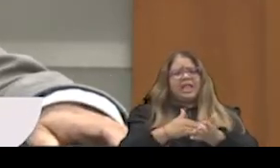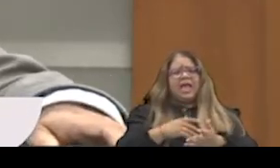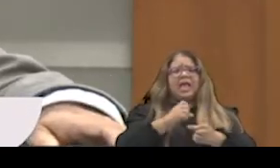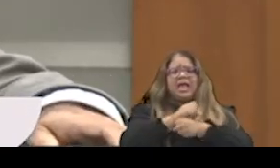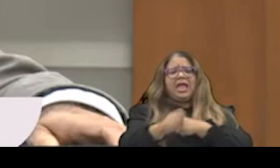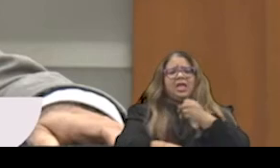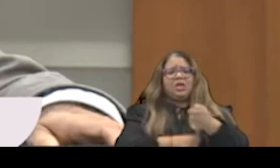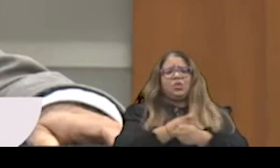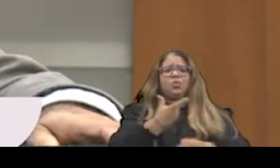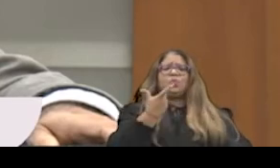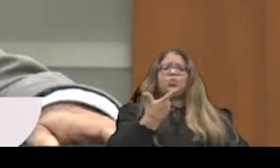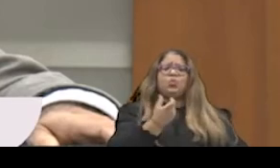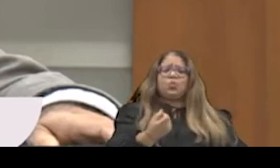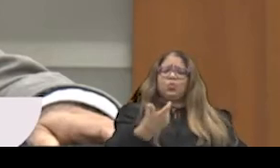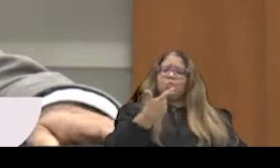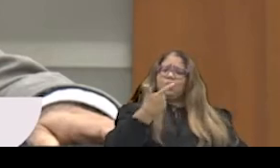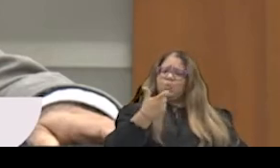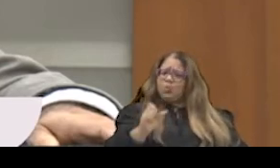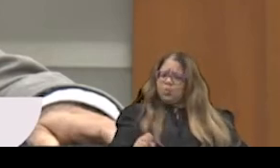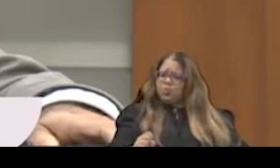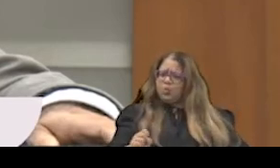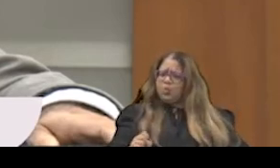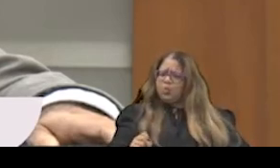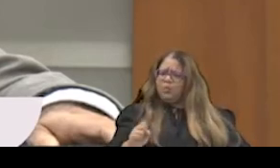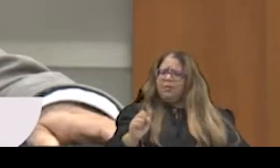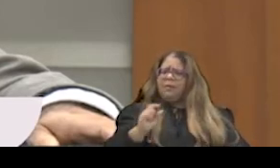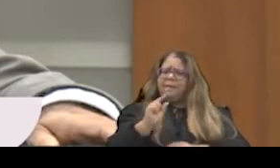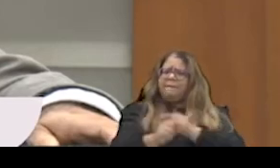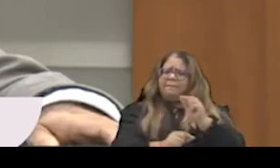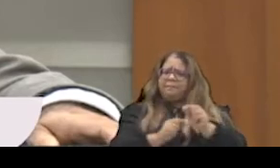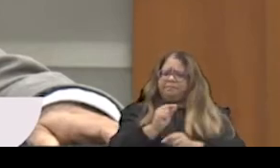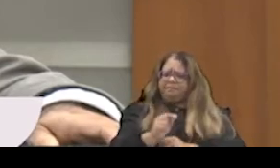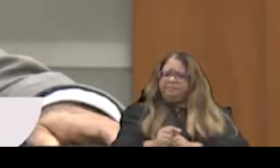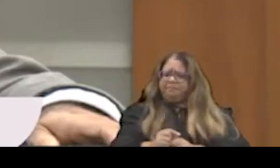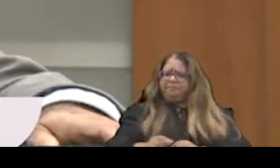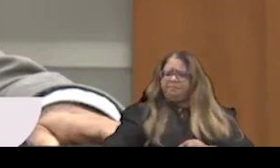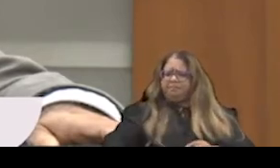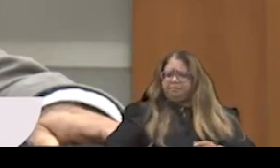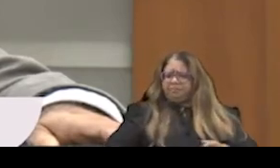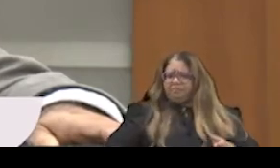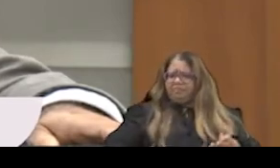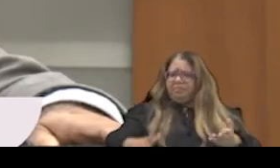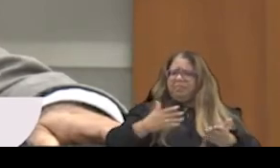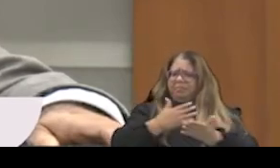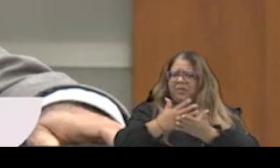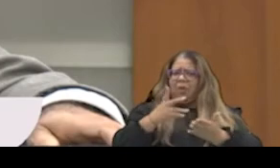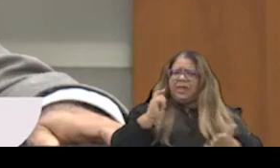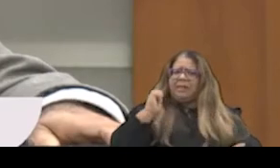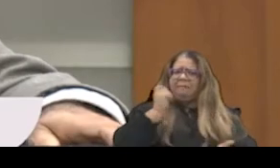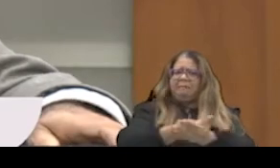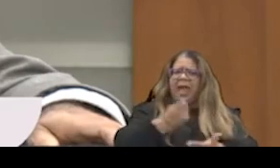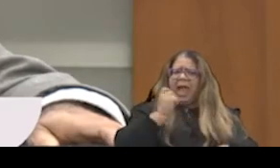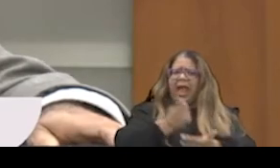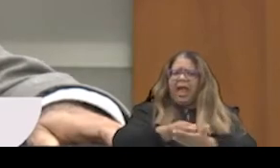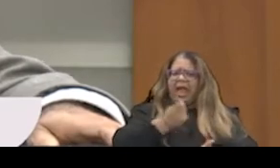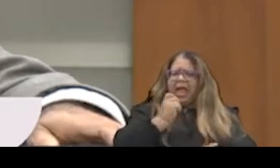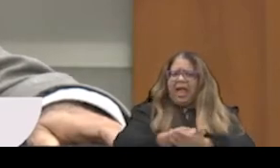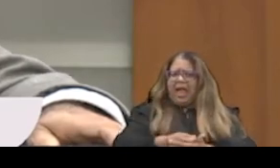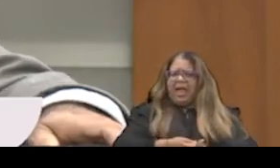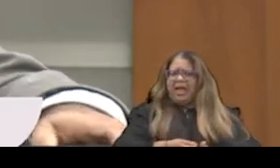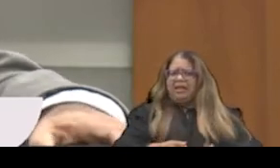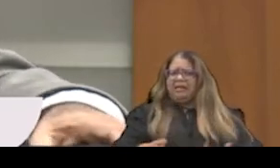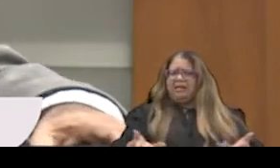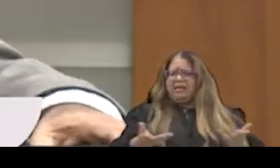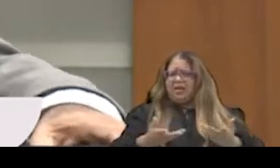para que aconteçam os desembolsos o estado já começa a pagar